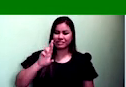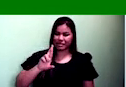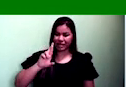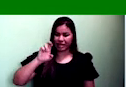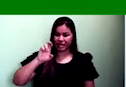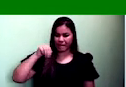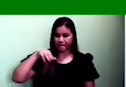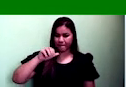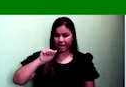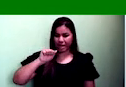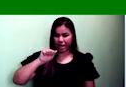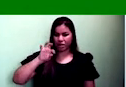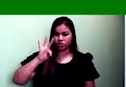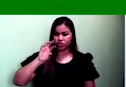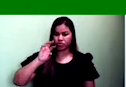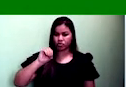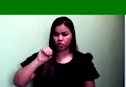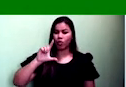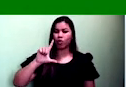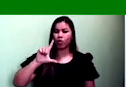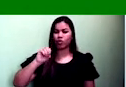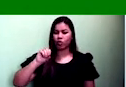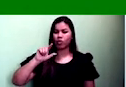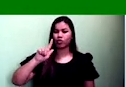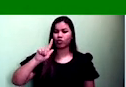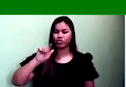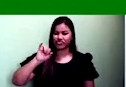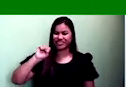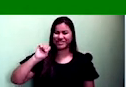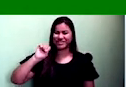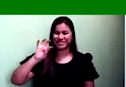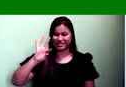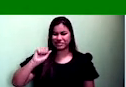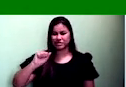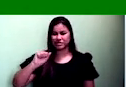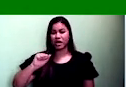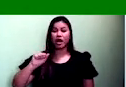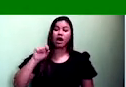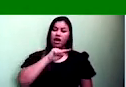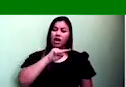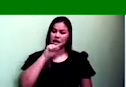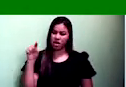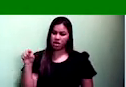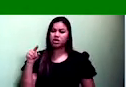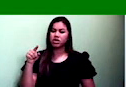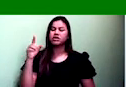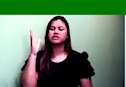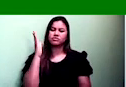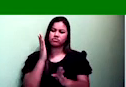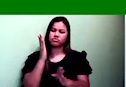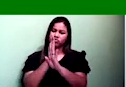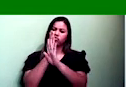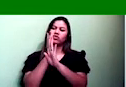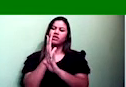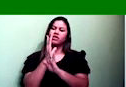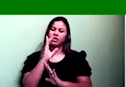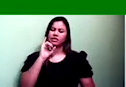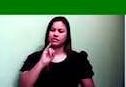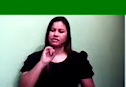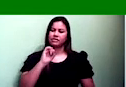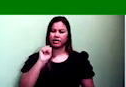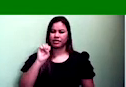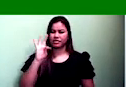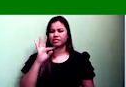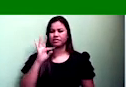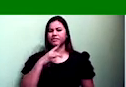Ele também tem capacidade de fazer diagnóstico de infecção sexualmente transmissível.